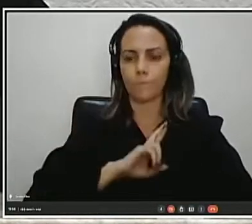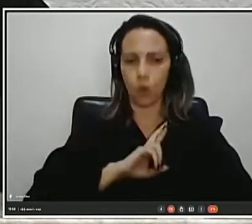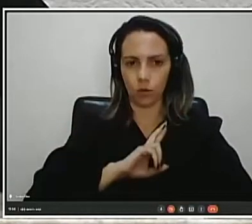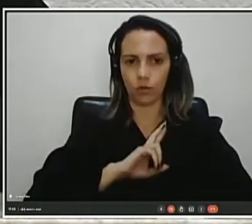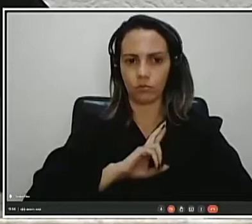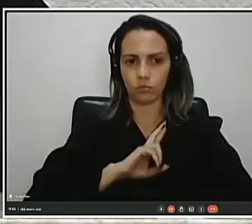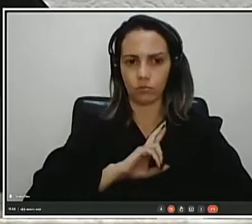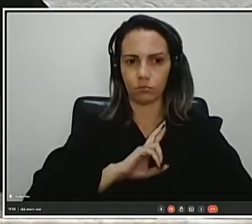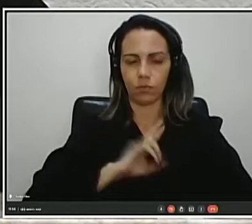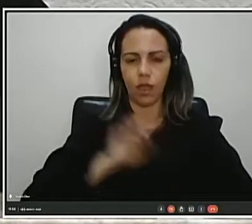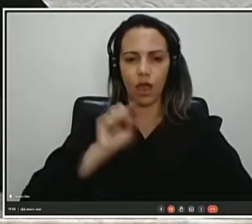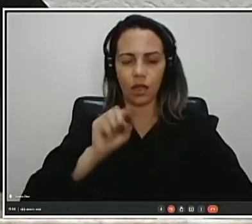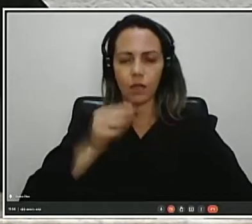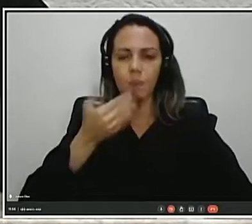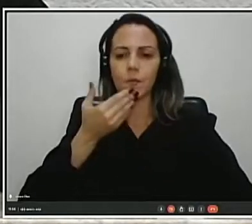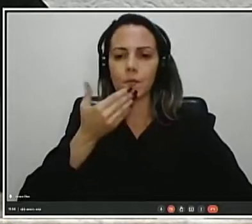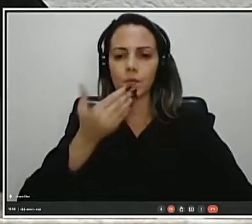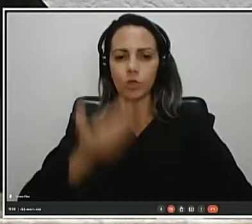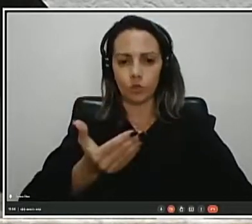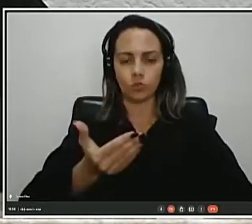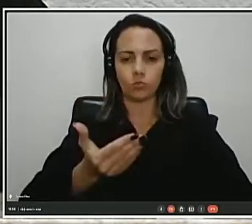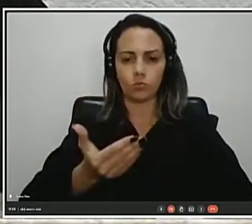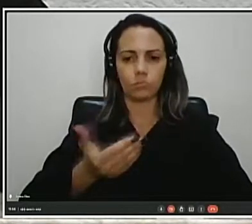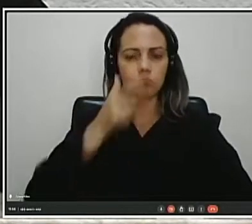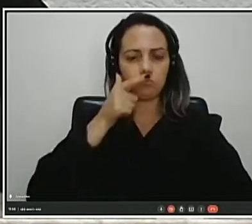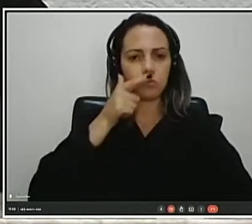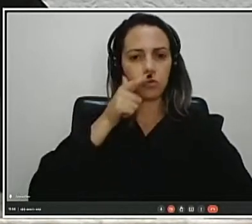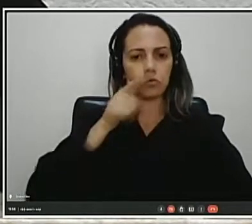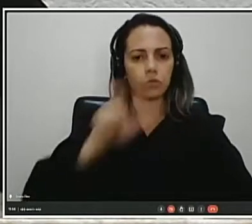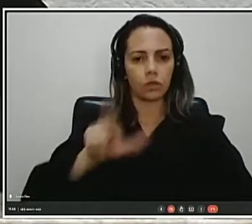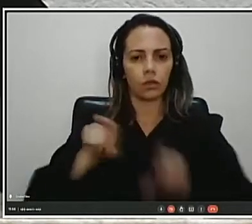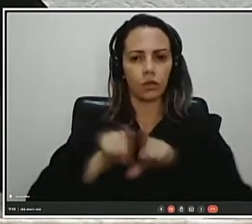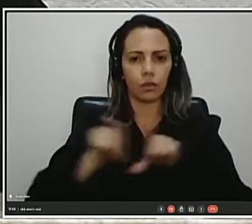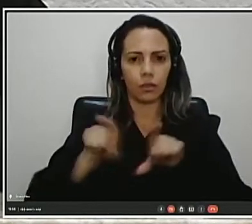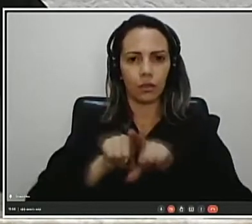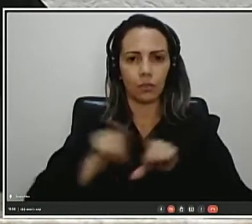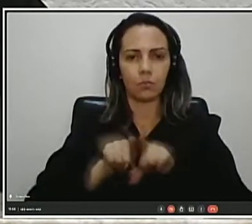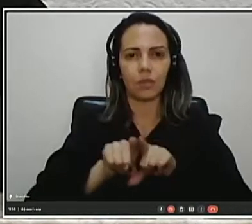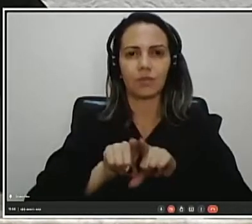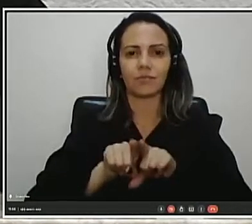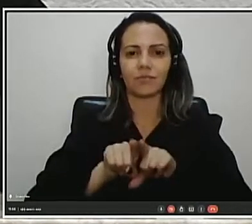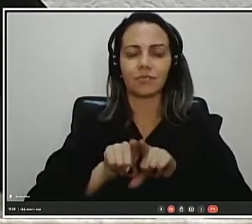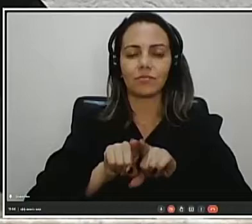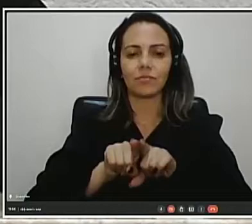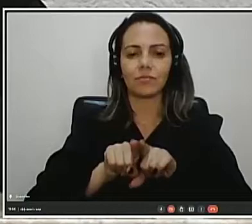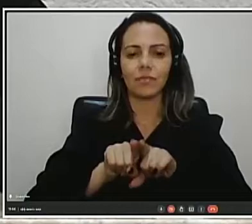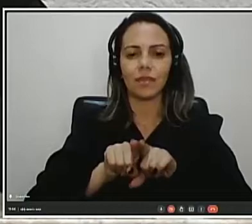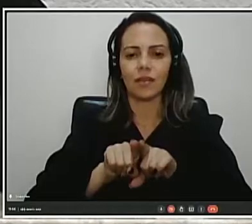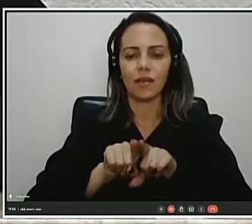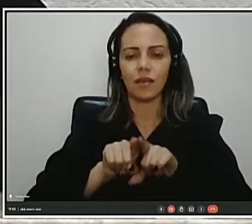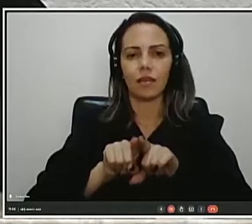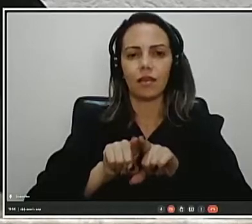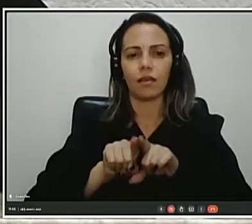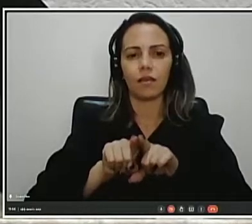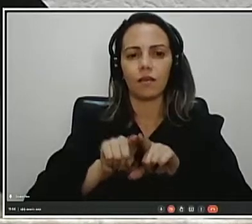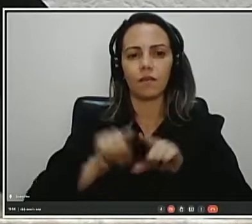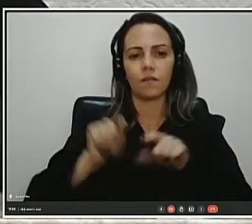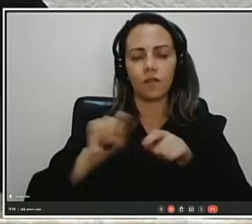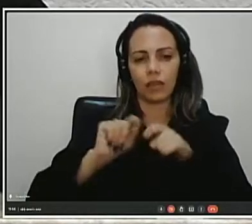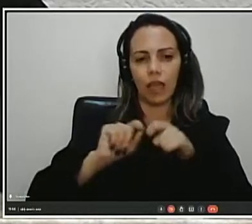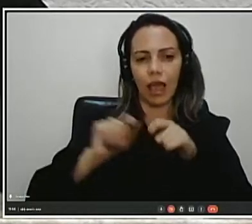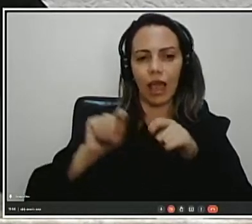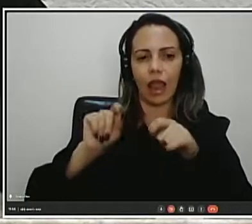ao presente requerimento e que possa considerar realizar modificações ao projeto de lei complementar de número 1